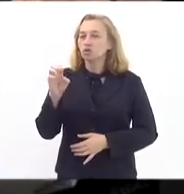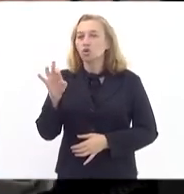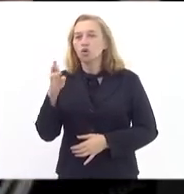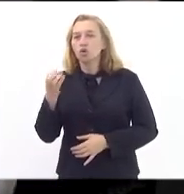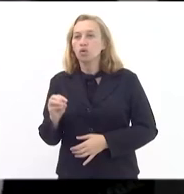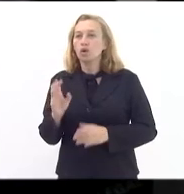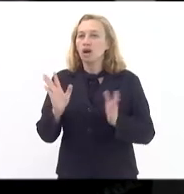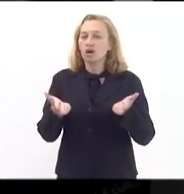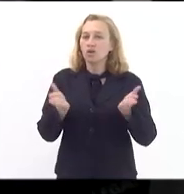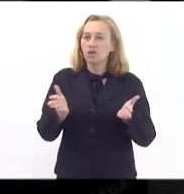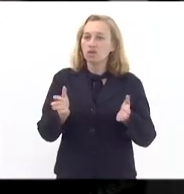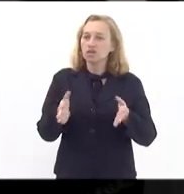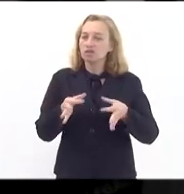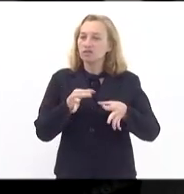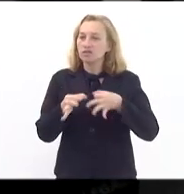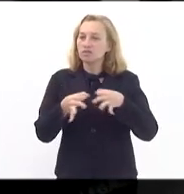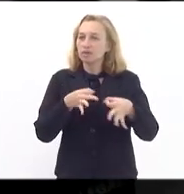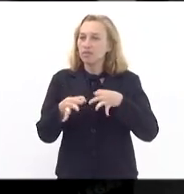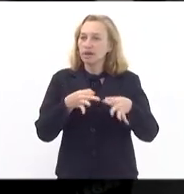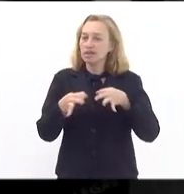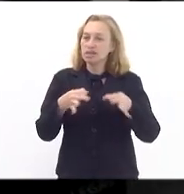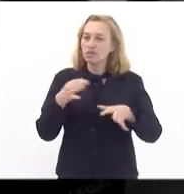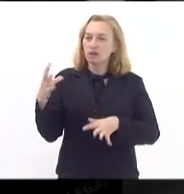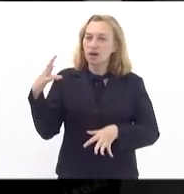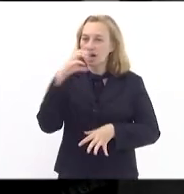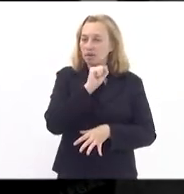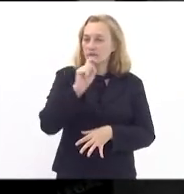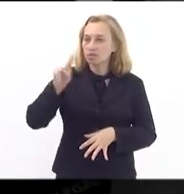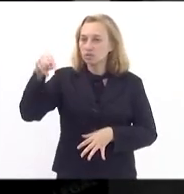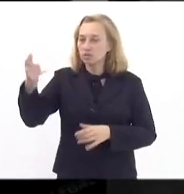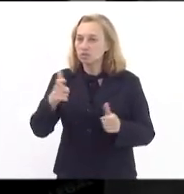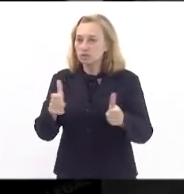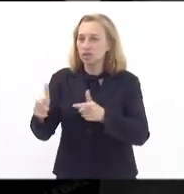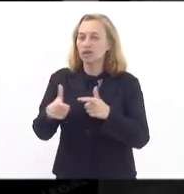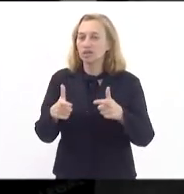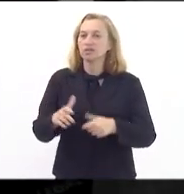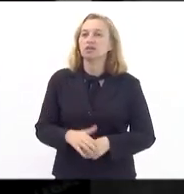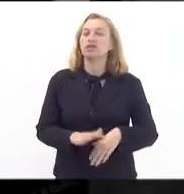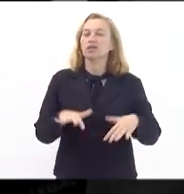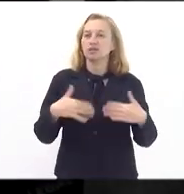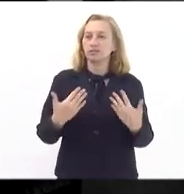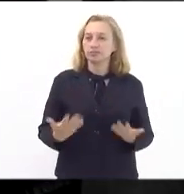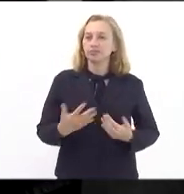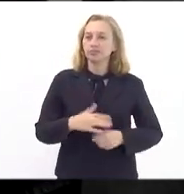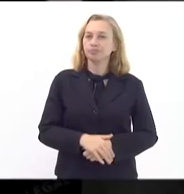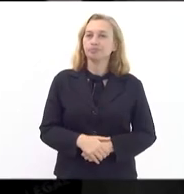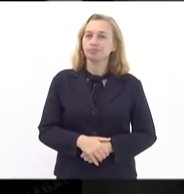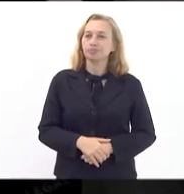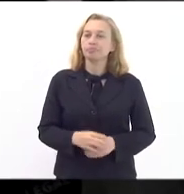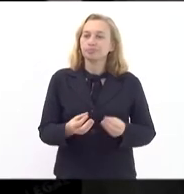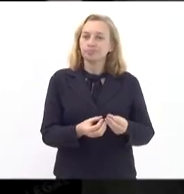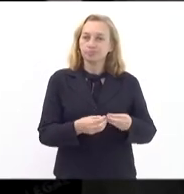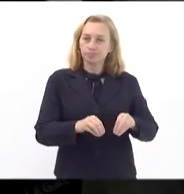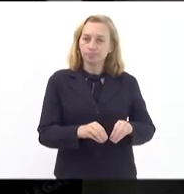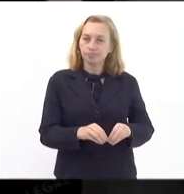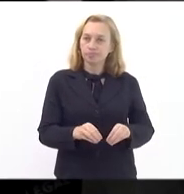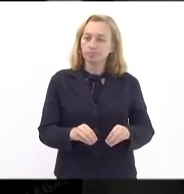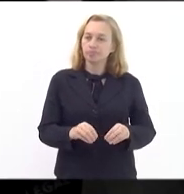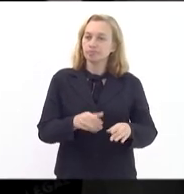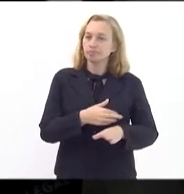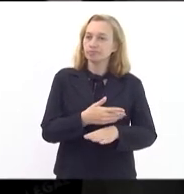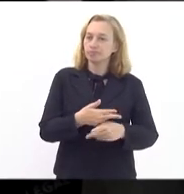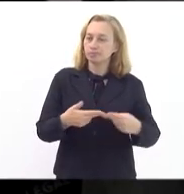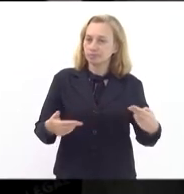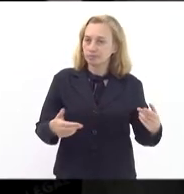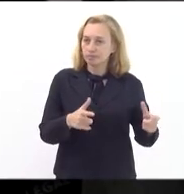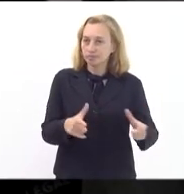agora fazer uma transação muito maior que circulação por outros trechos enfim isso aqui causa muito transtorno para a